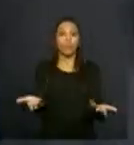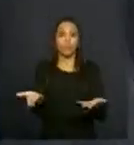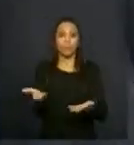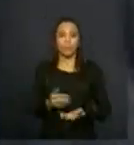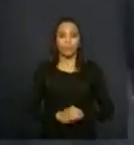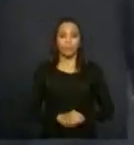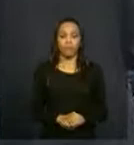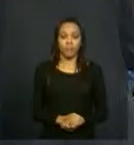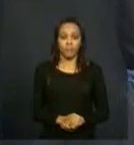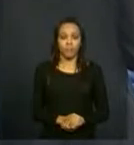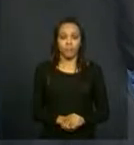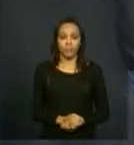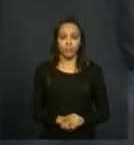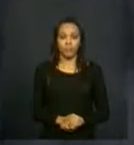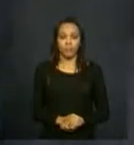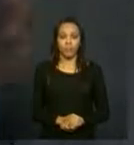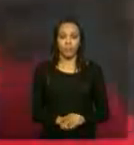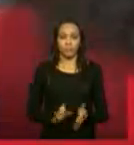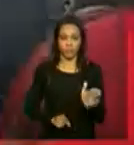jó